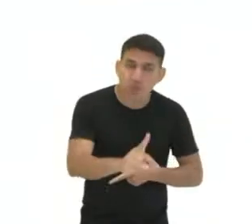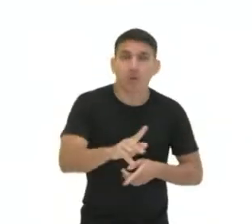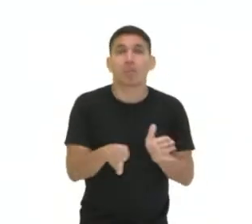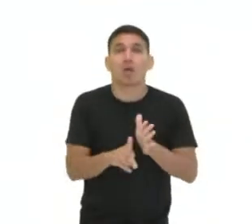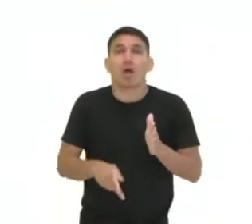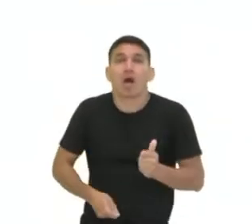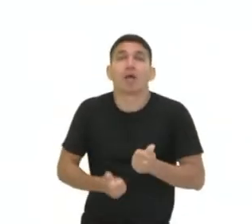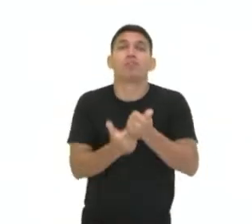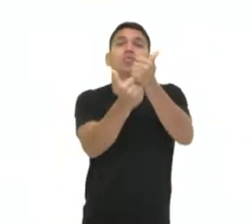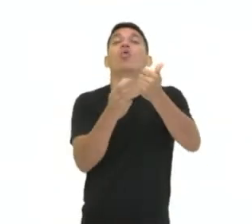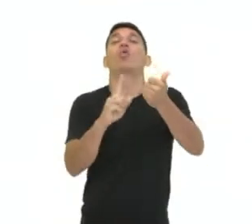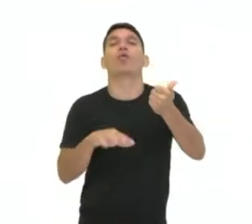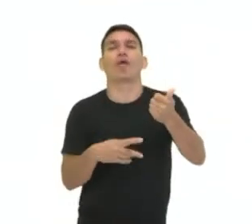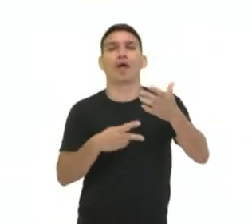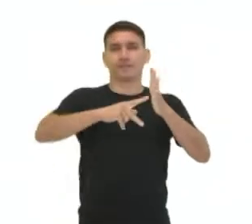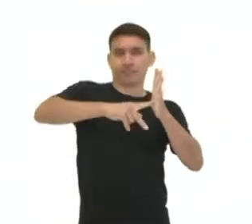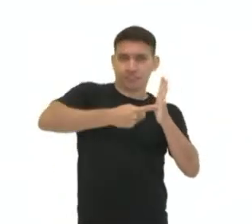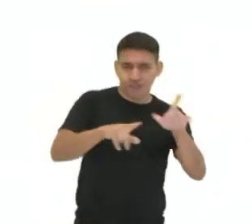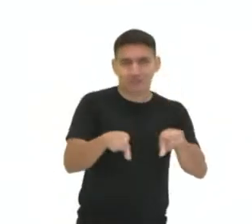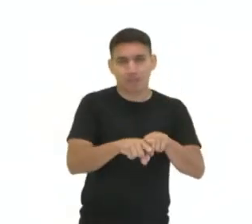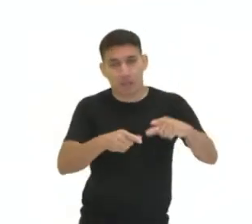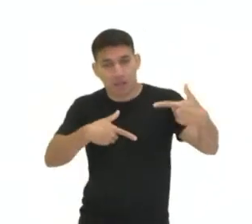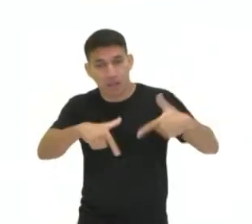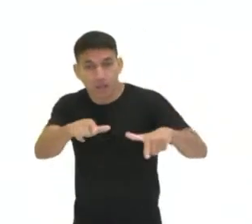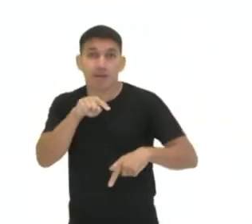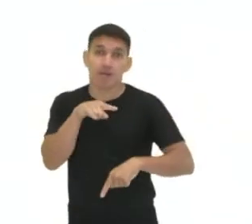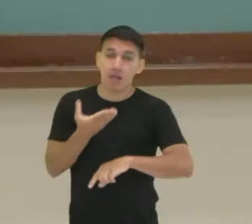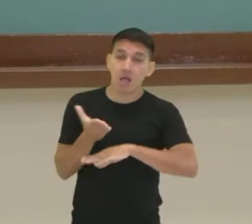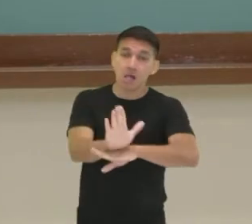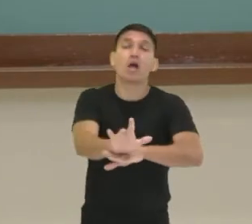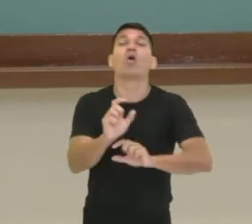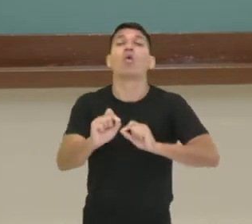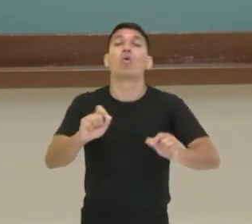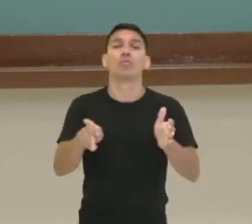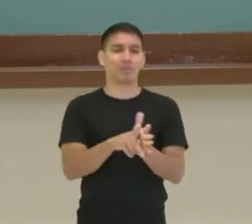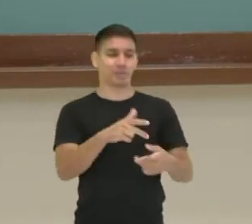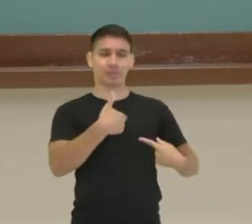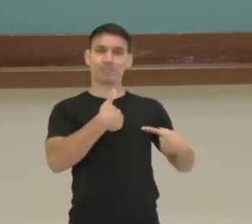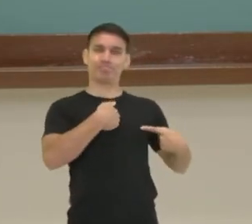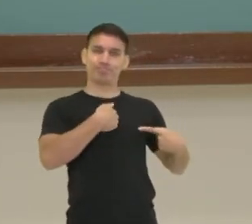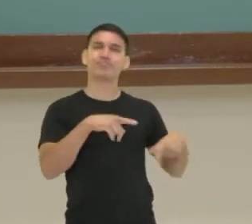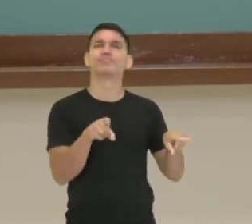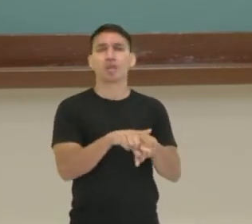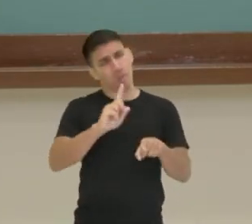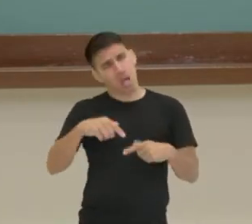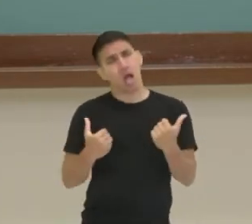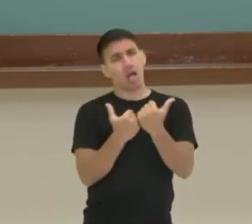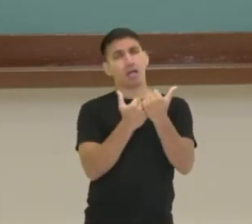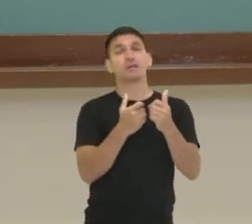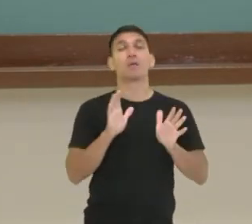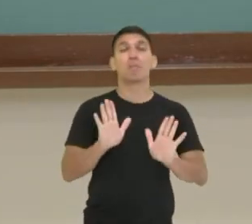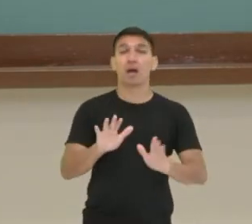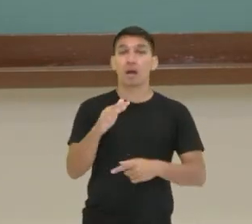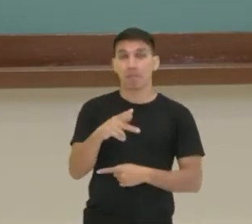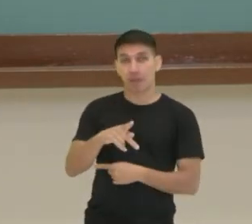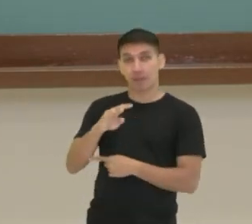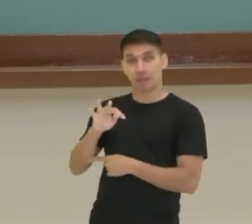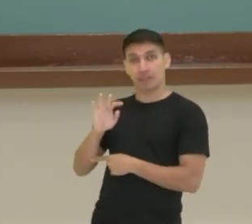e trabalhadores. Esse partido aqui apoiava o Getúlio Vargas, eles eram a favor. Só que aqui o PTB ele era muito